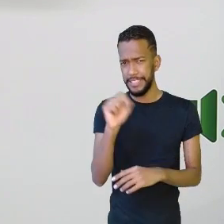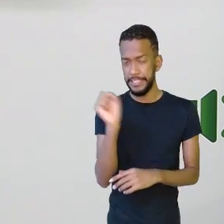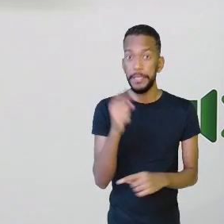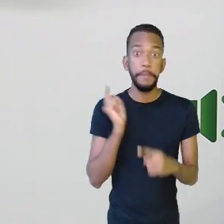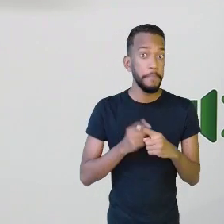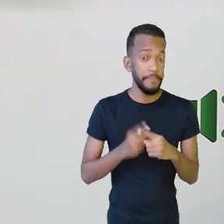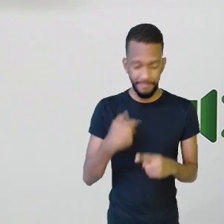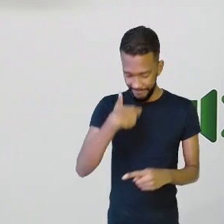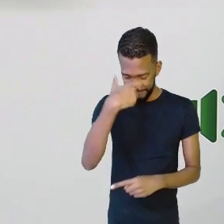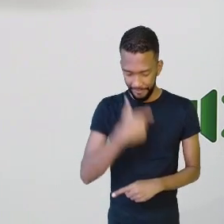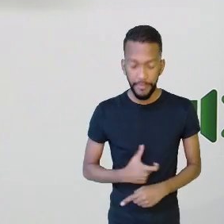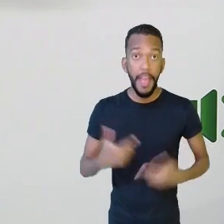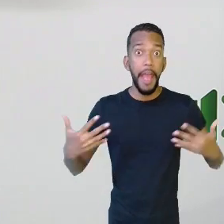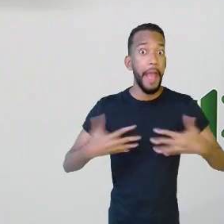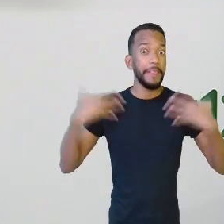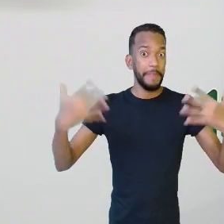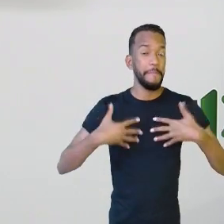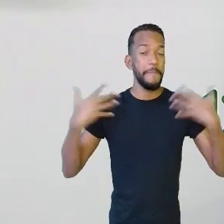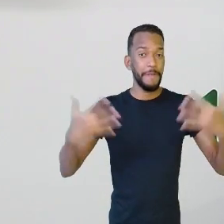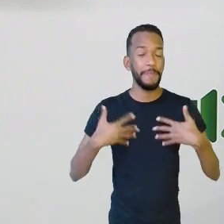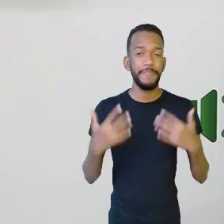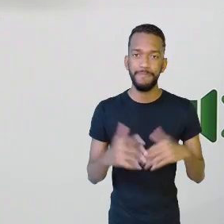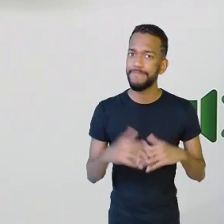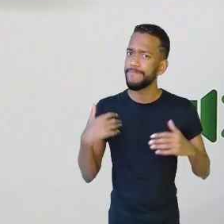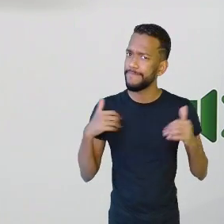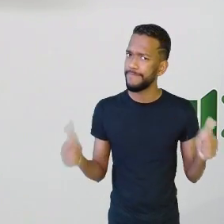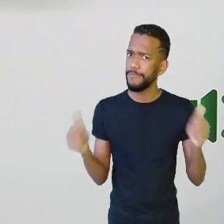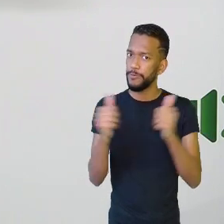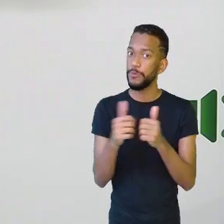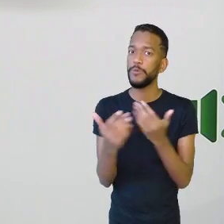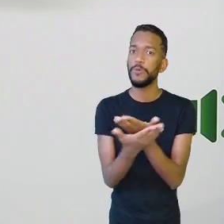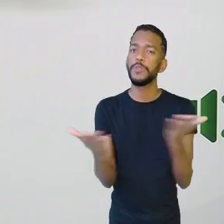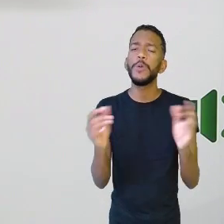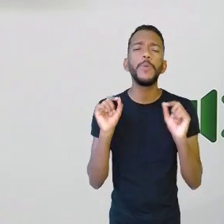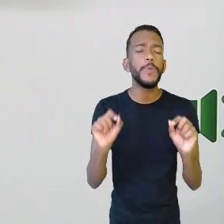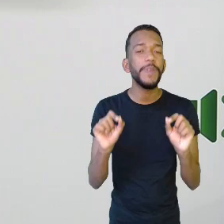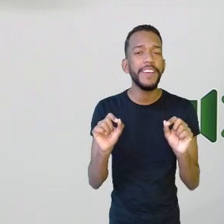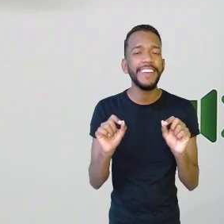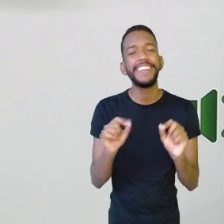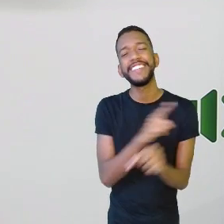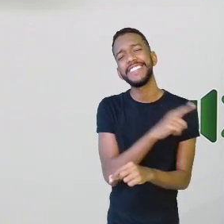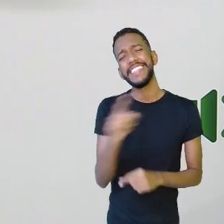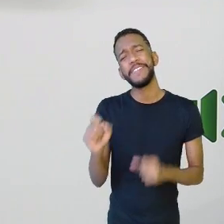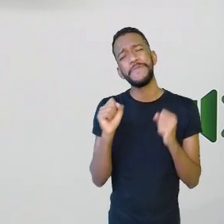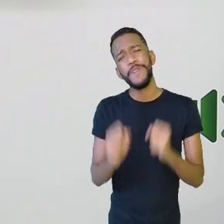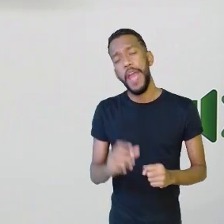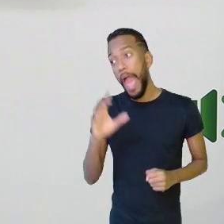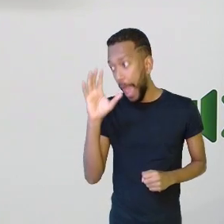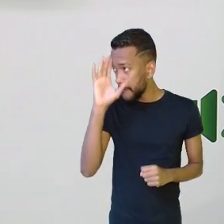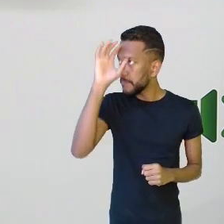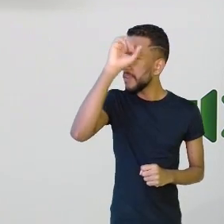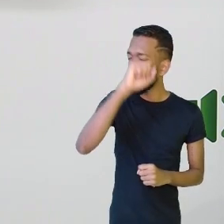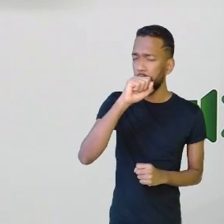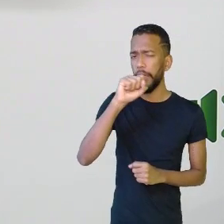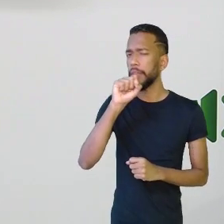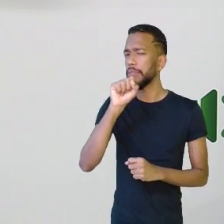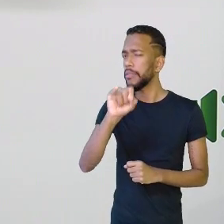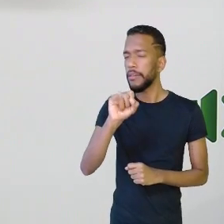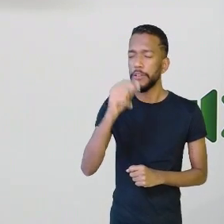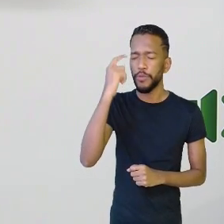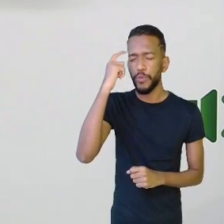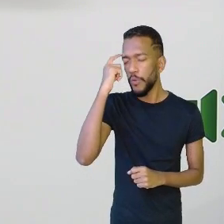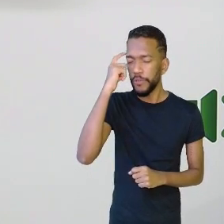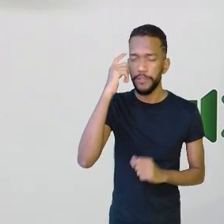estou animadíssima e aqui com vocês para que vocês aprendam sem ficar